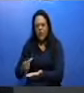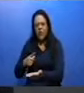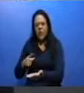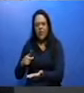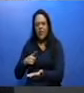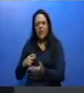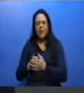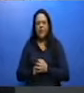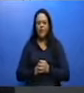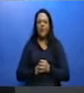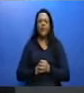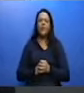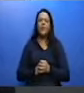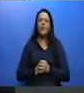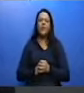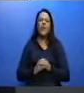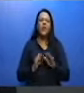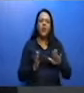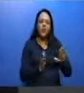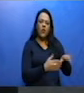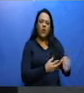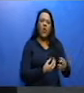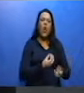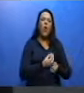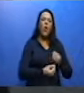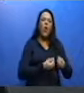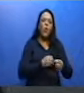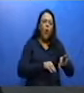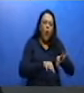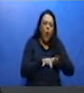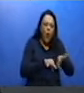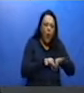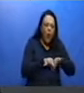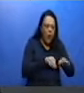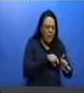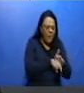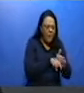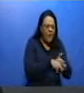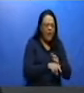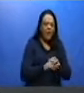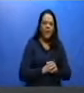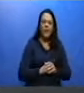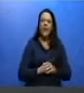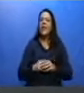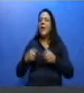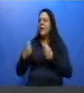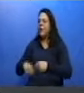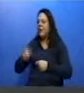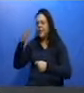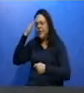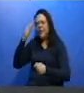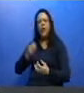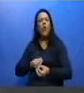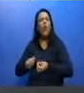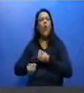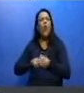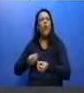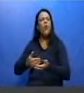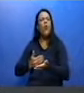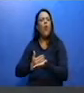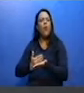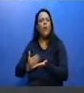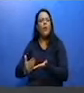Como organizar uma pesquisa? Nós temos que saber como que a gente começa. Não pode ser de qualquer